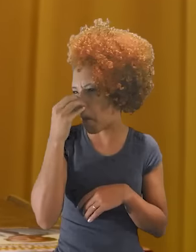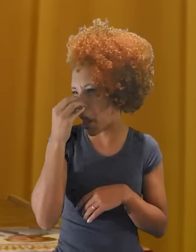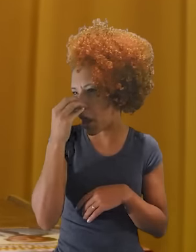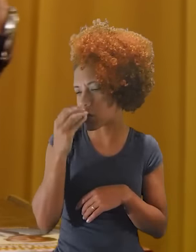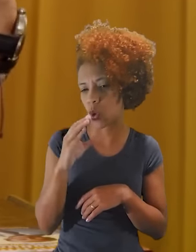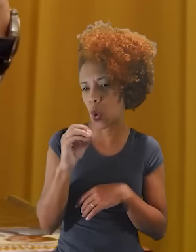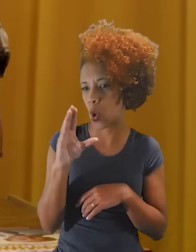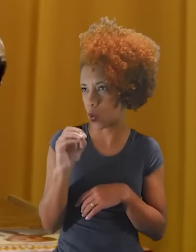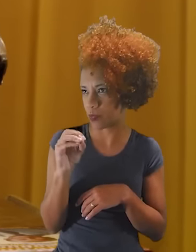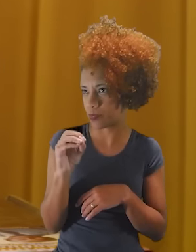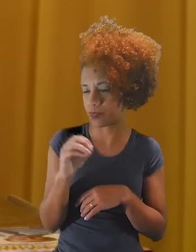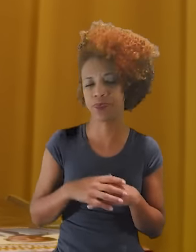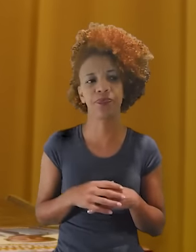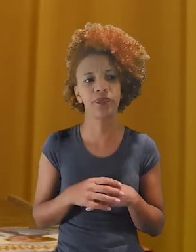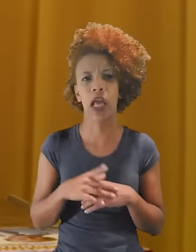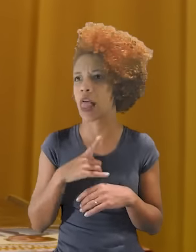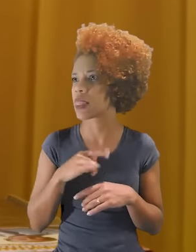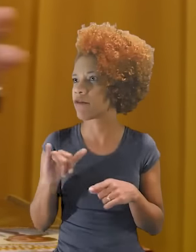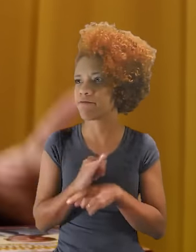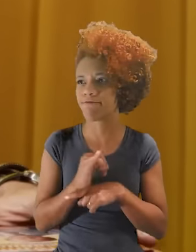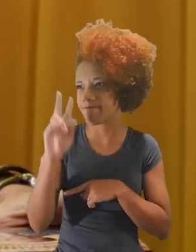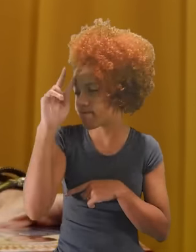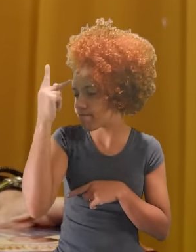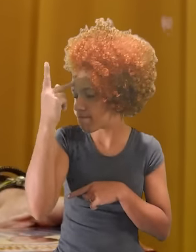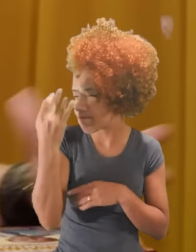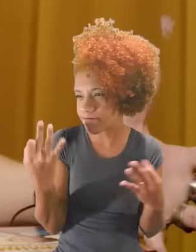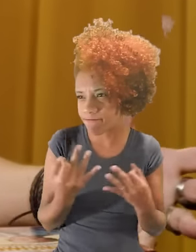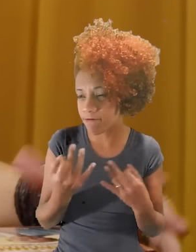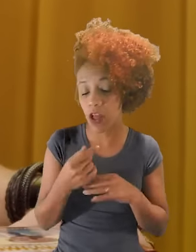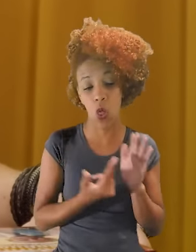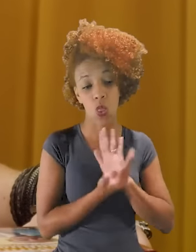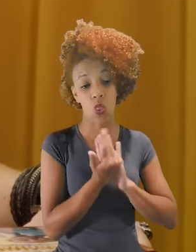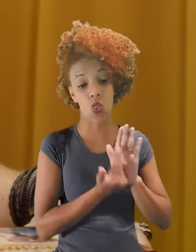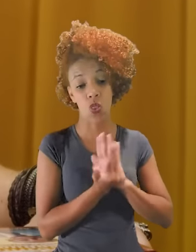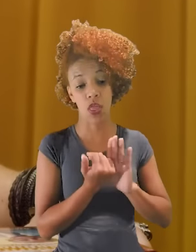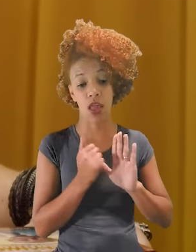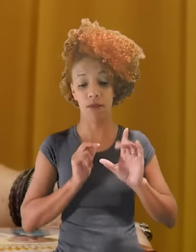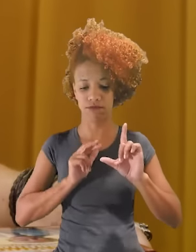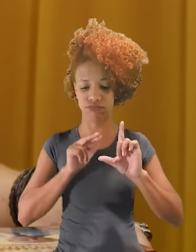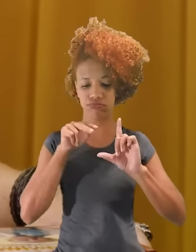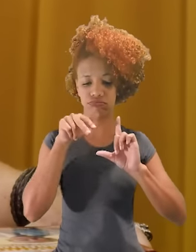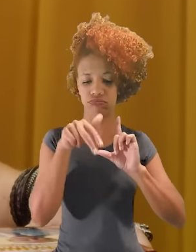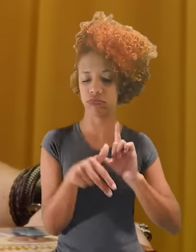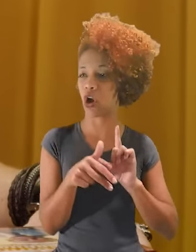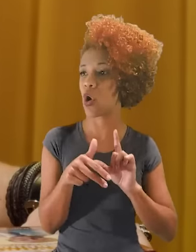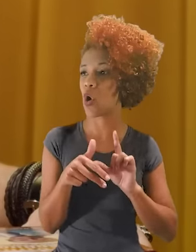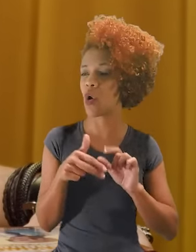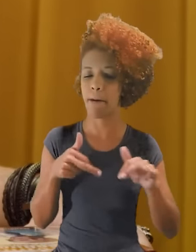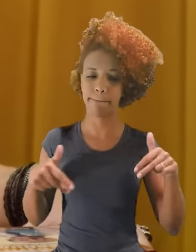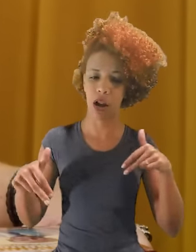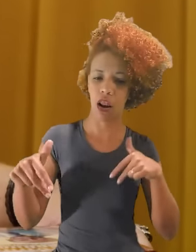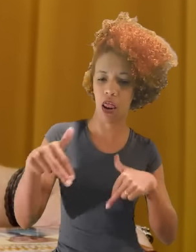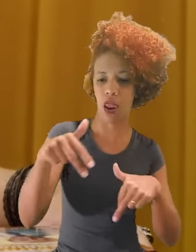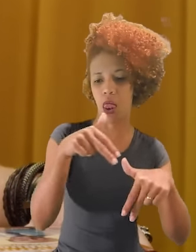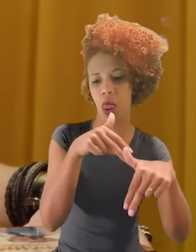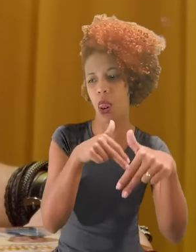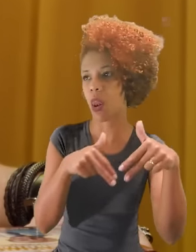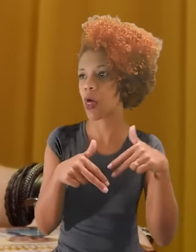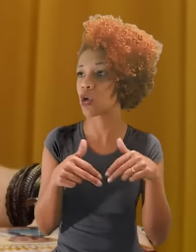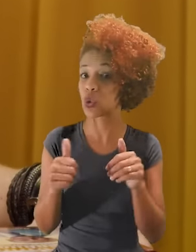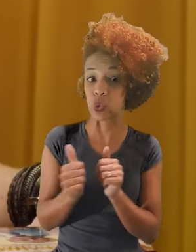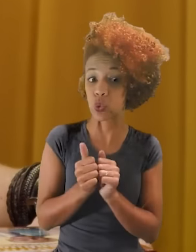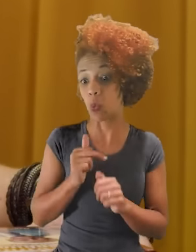palhaço Coco. E ele teve uma sacada ótima. Esse palhaço, num desenho, ele saía da prancheta e começava a circular pelo